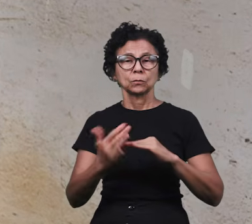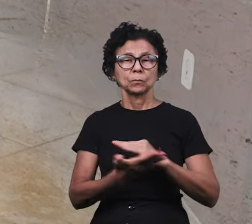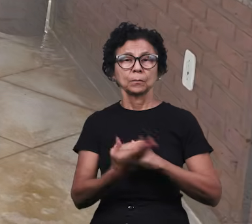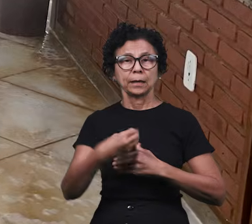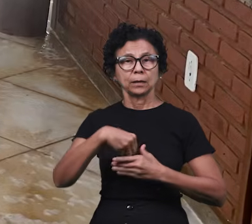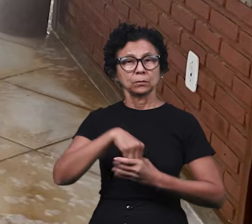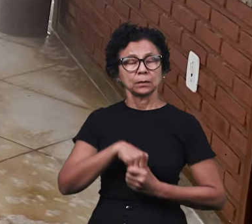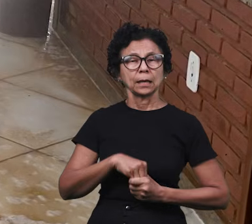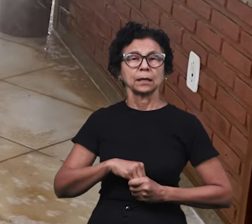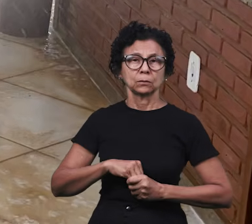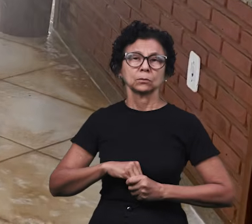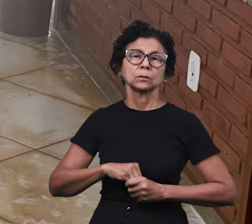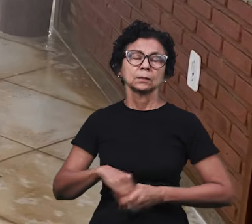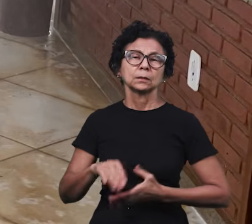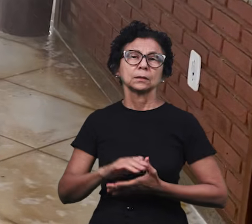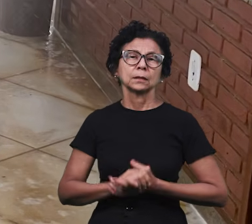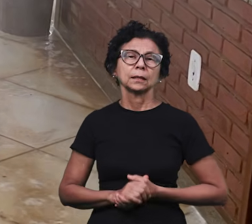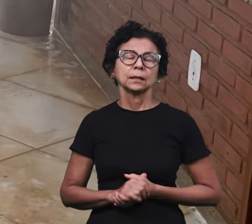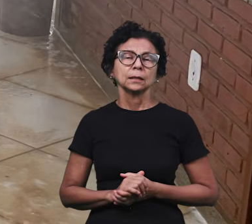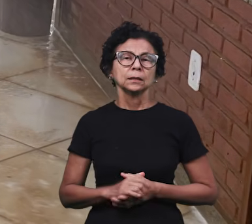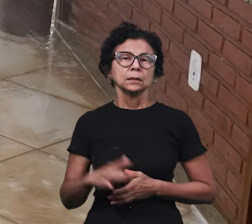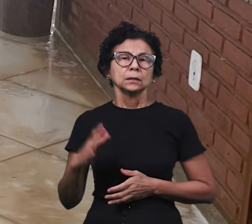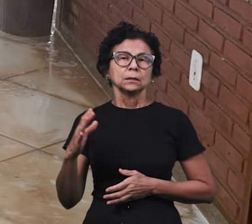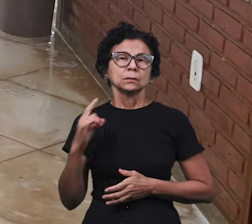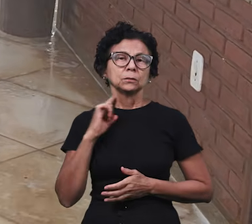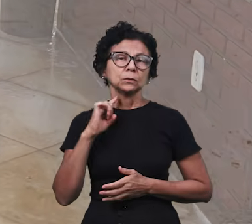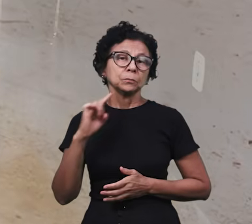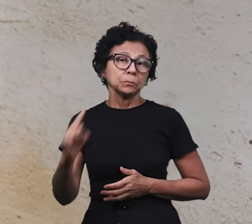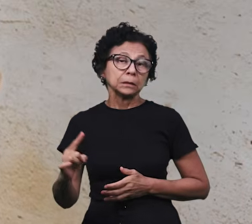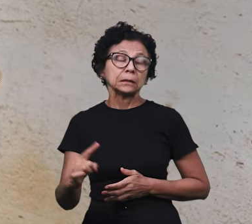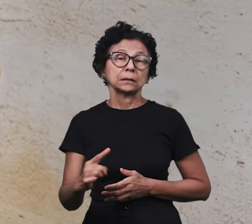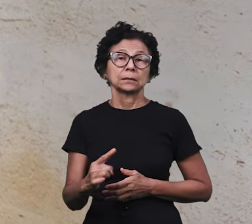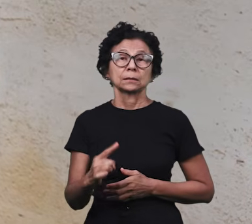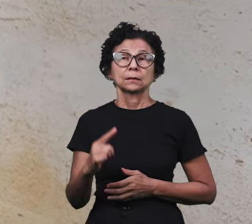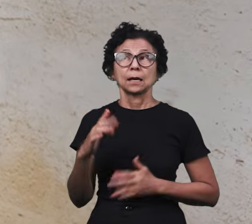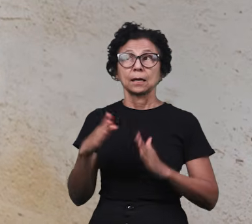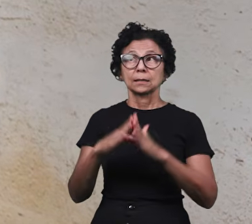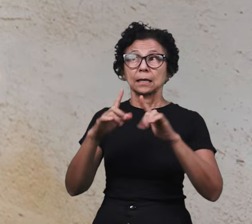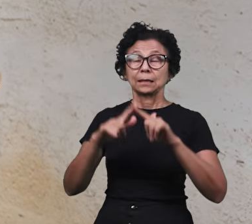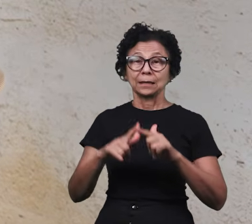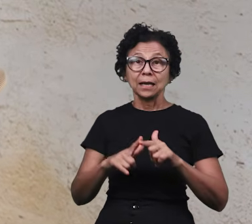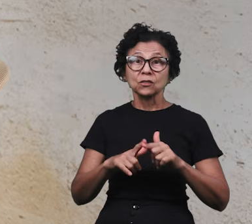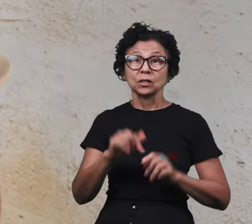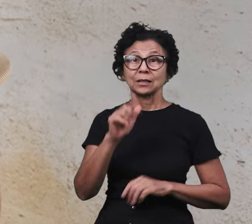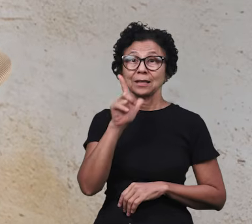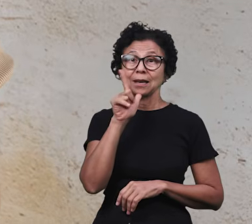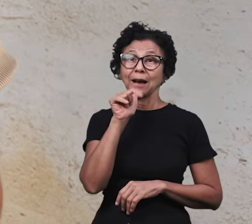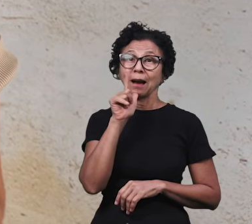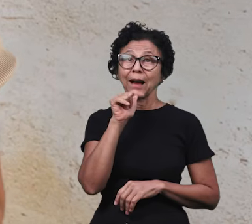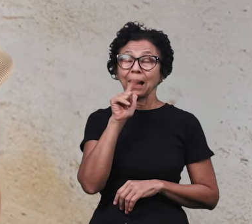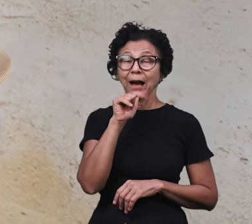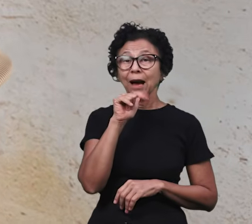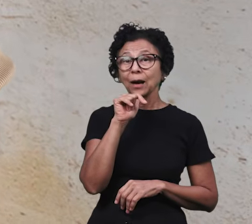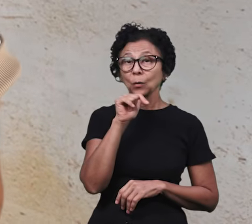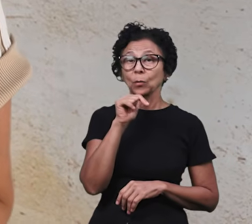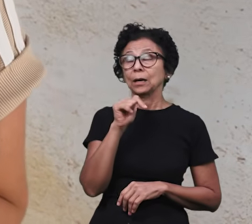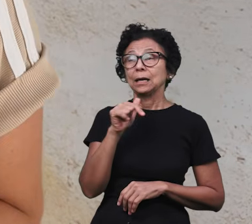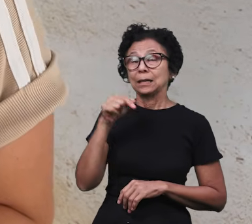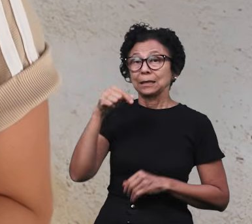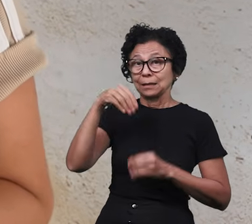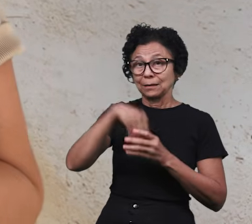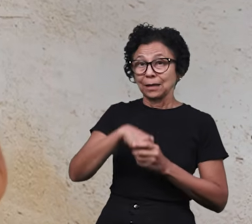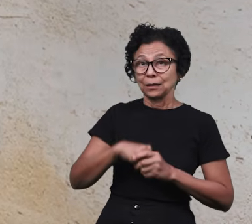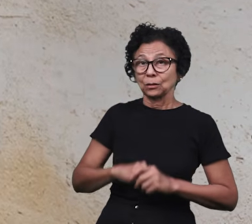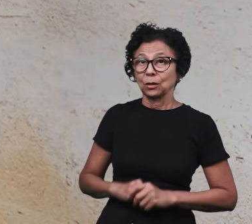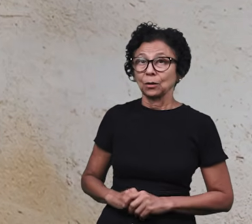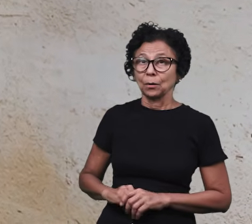em Juiz de Fora, Minas Gerais. Uma das igrejas aqui que foi fortemente atingida pelas enchentes. A água, somente aqui nessa